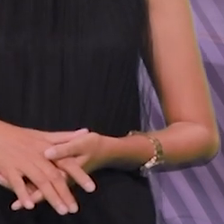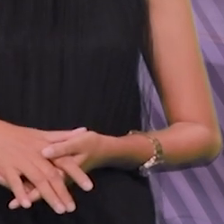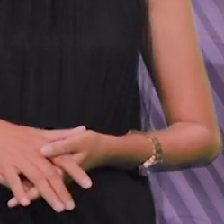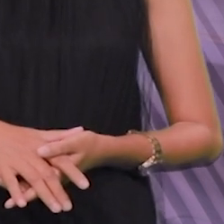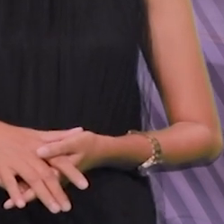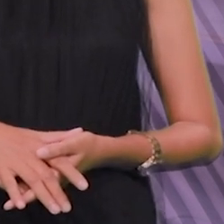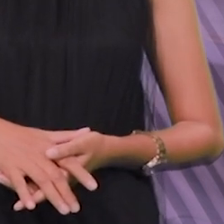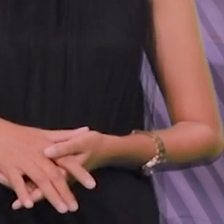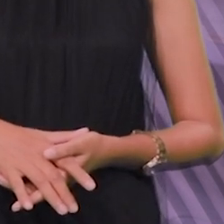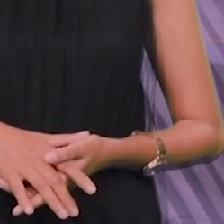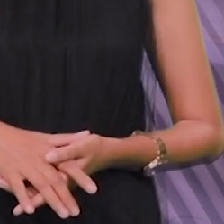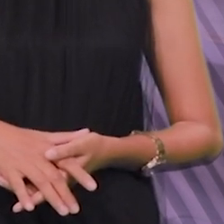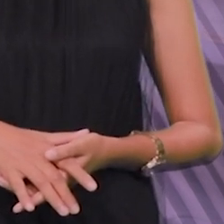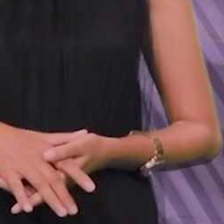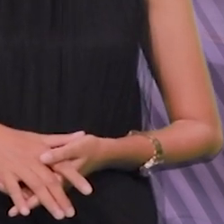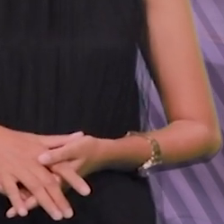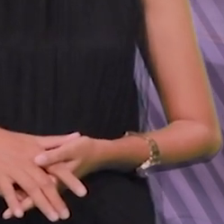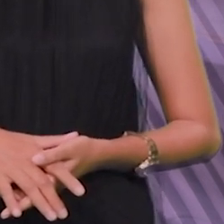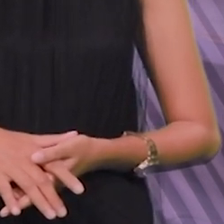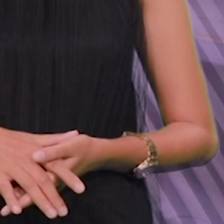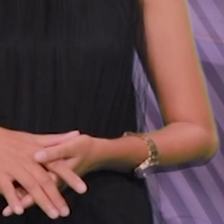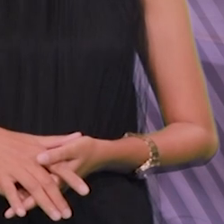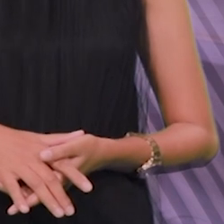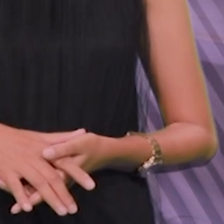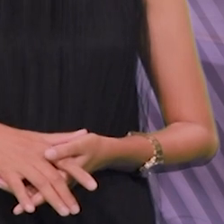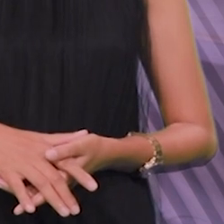ainda né? Por comentário, não que tá rolando subscribe, não há nem